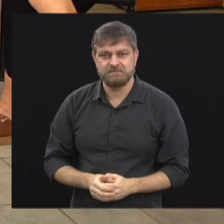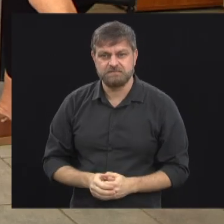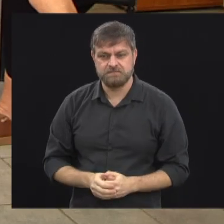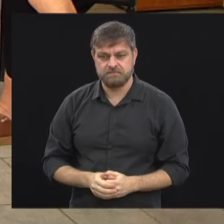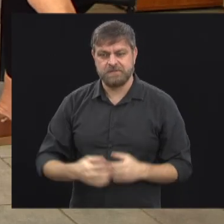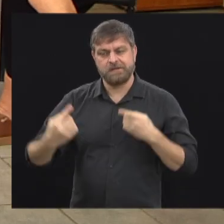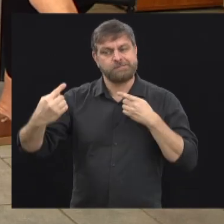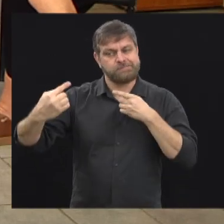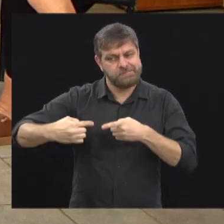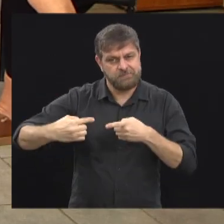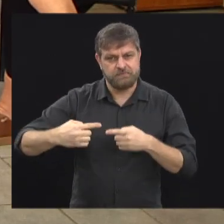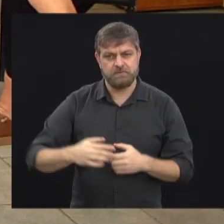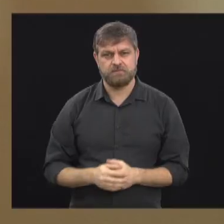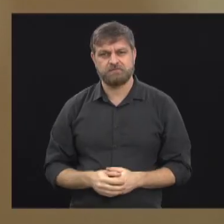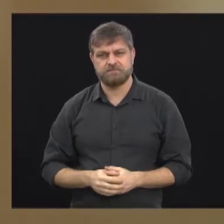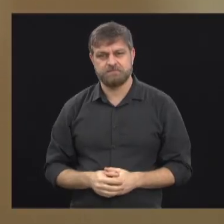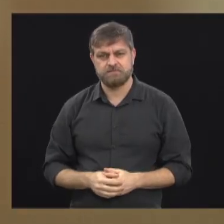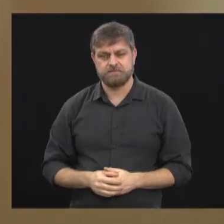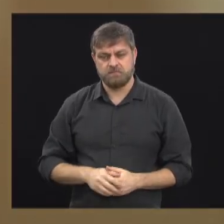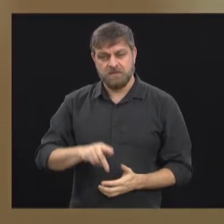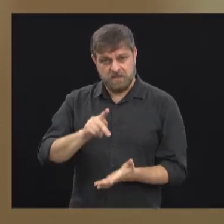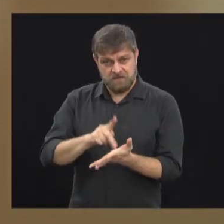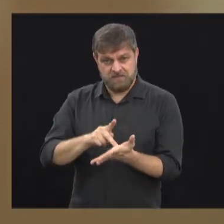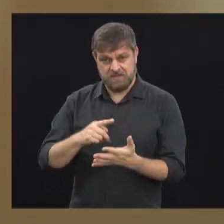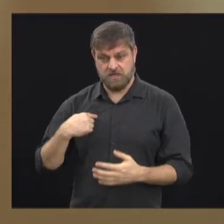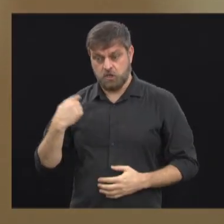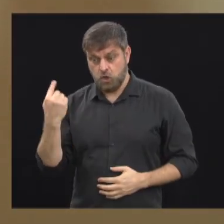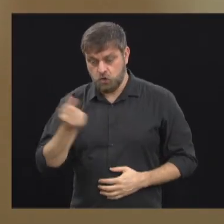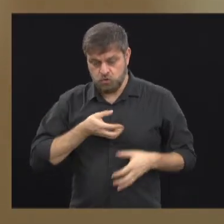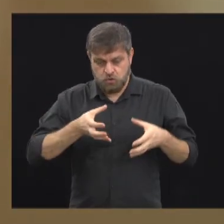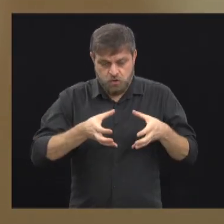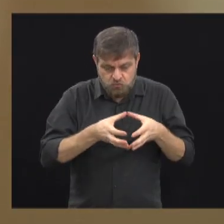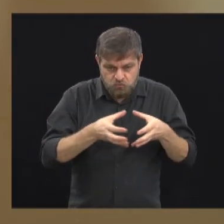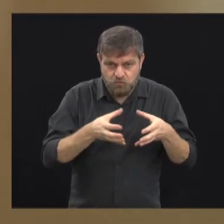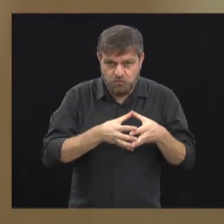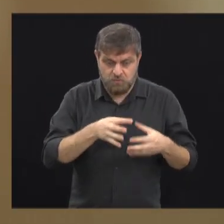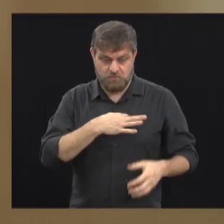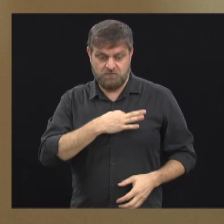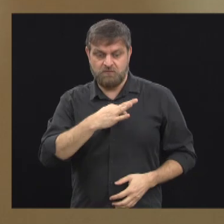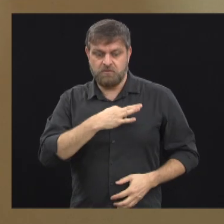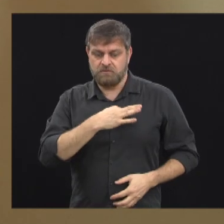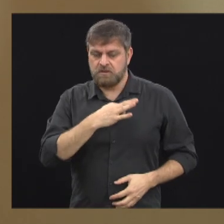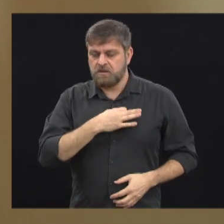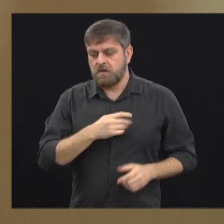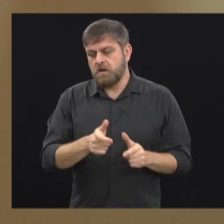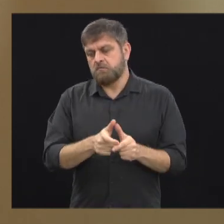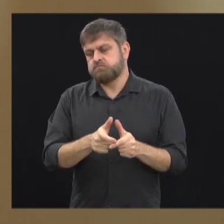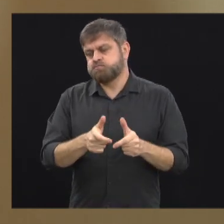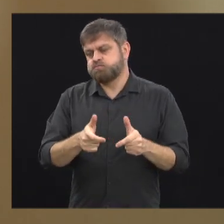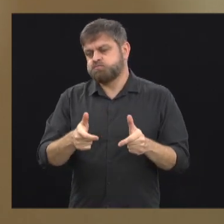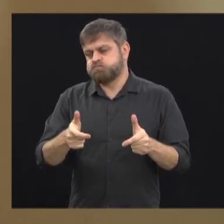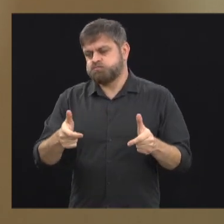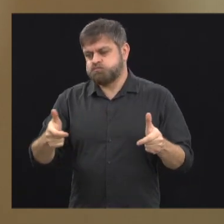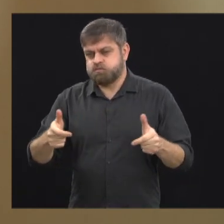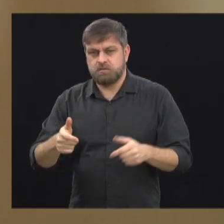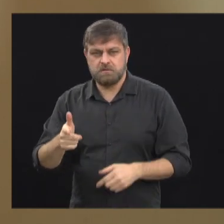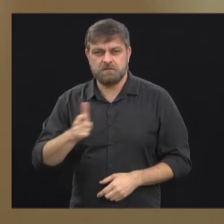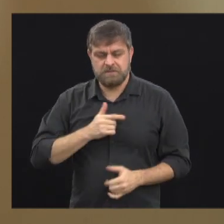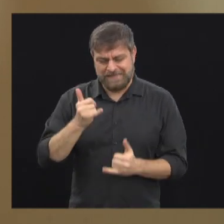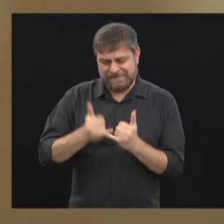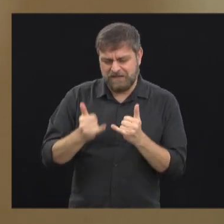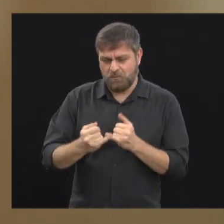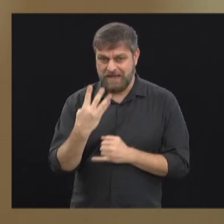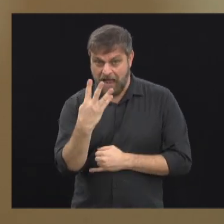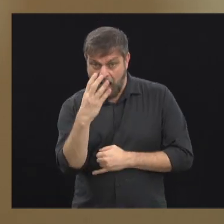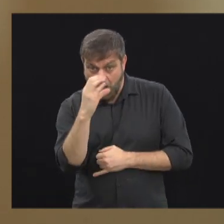E foi um desafio. E aí, realmente, é onde o nosso grupo de voluntariado é grande, né? Nós temos quase